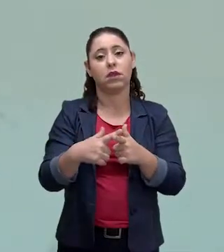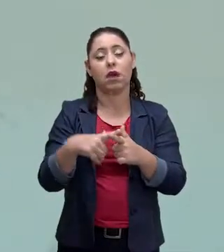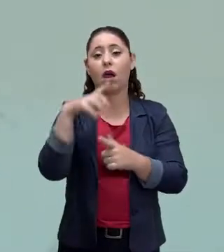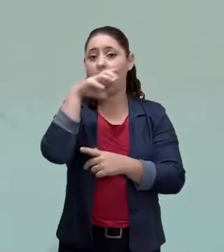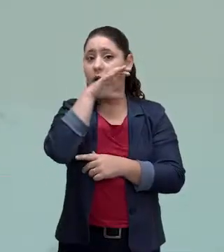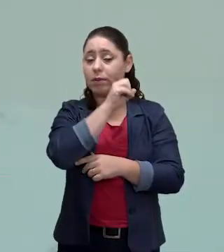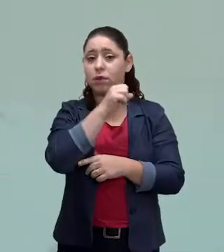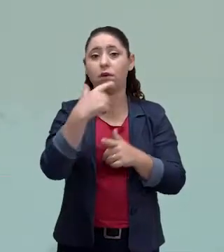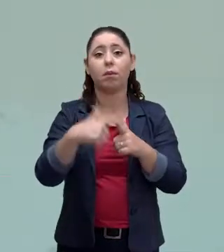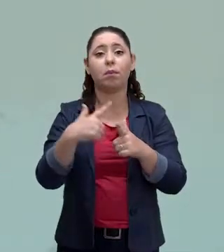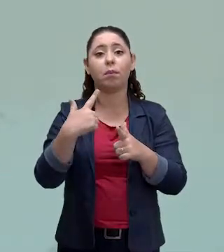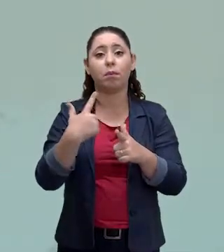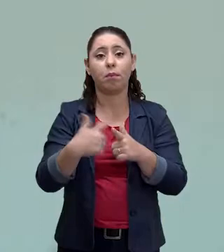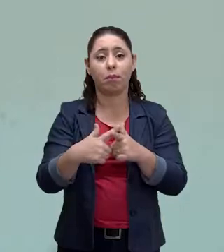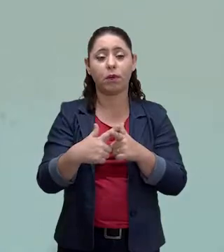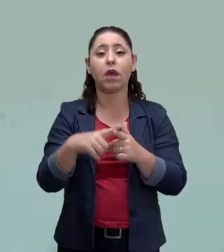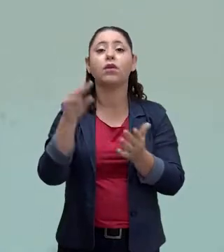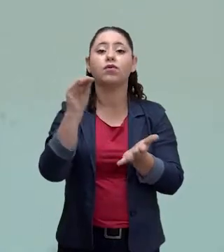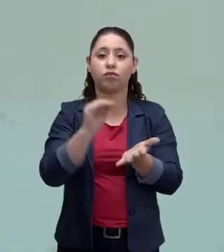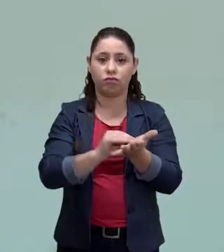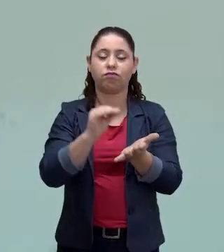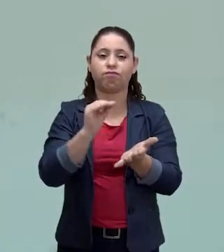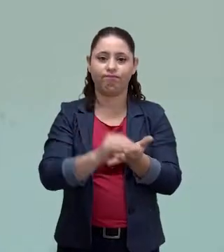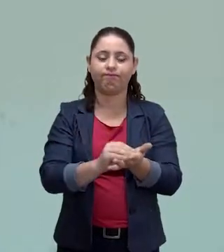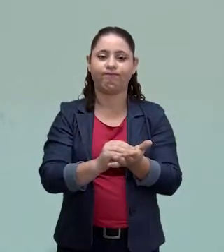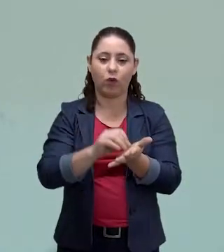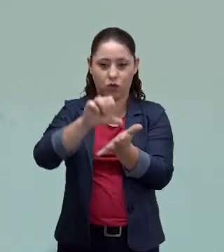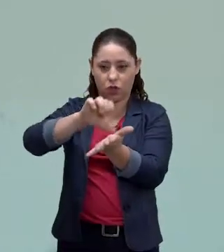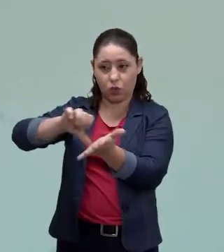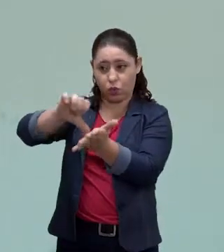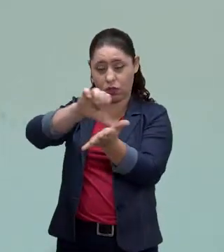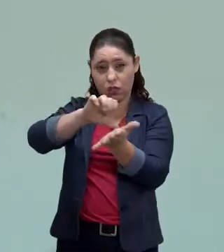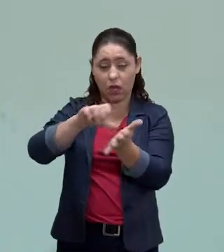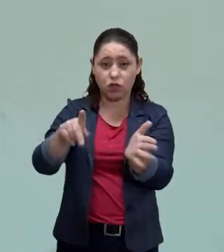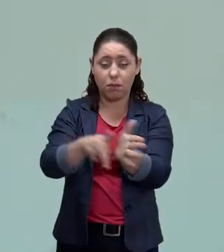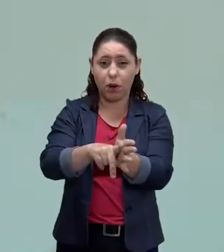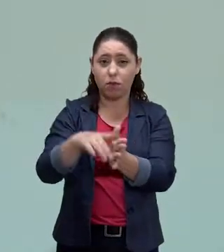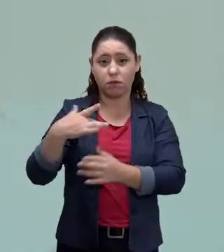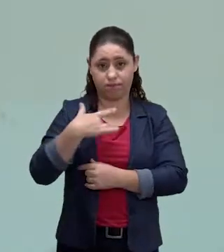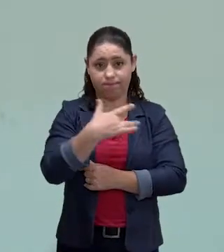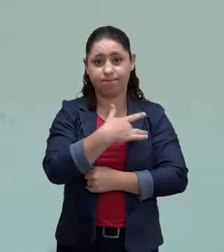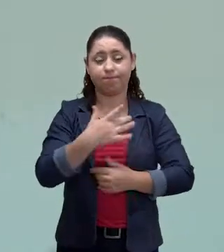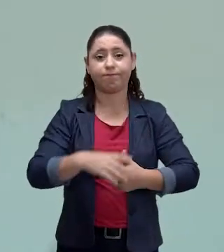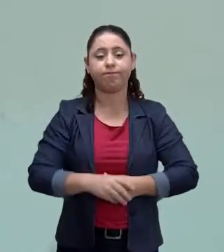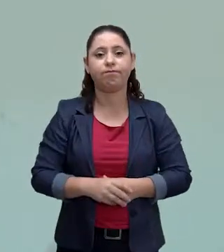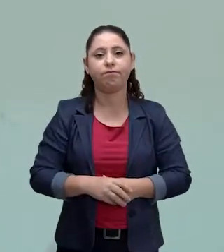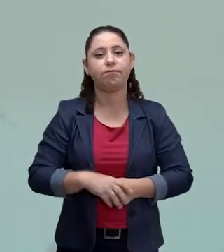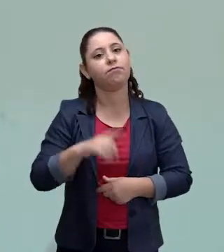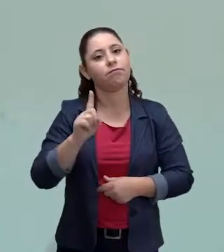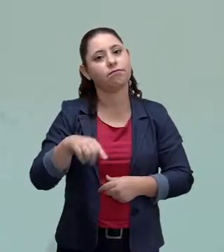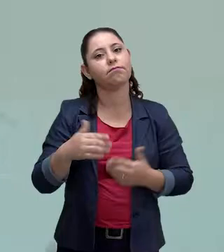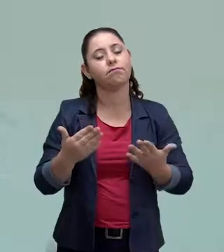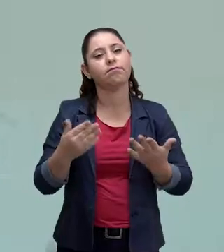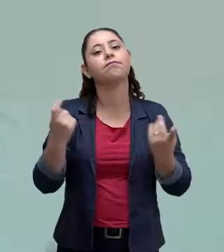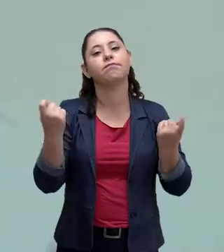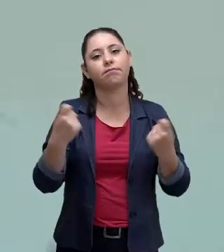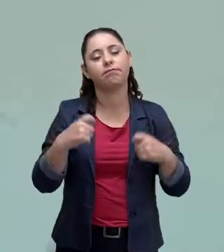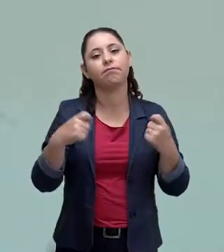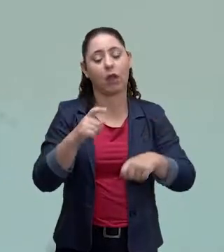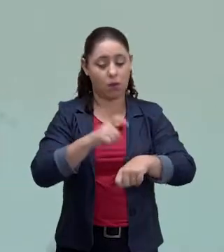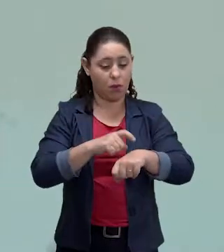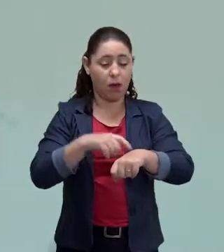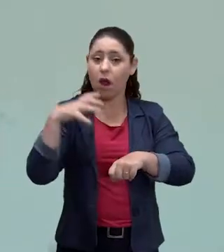com bastante urgência, porque estava em falta na rede de abastecimento. Então, esse é um caso que a gente